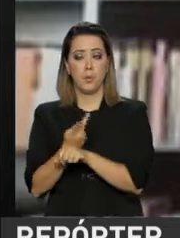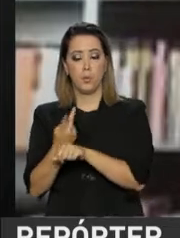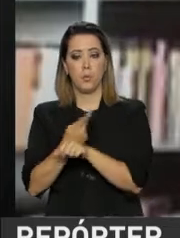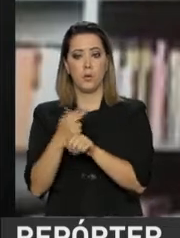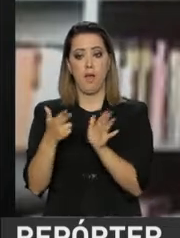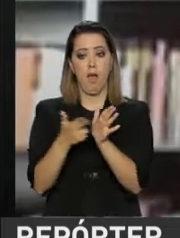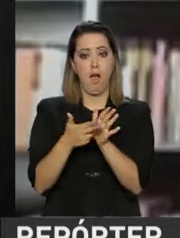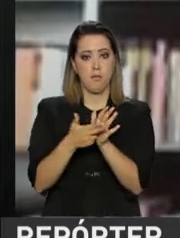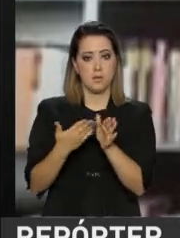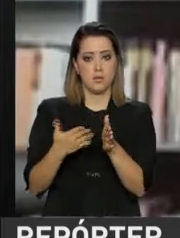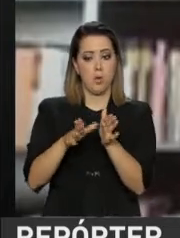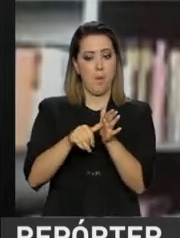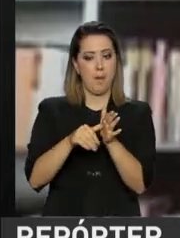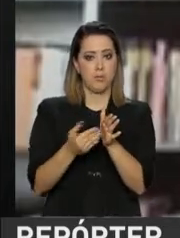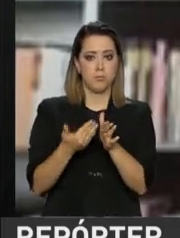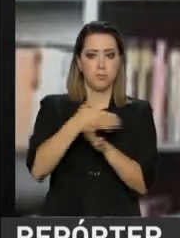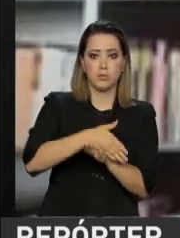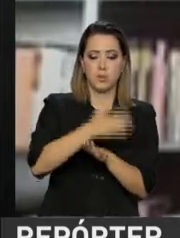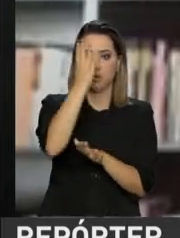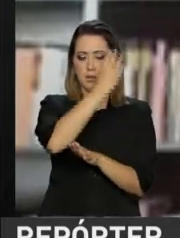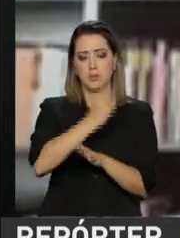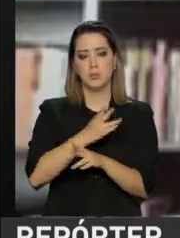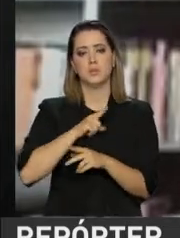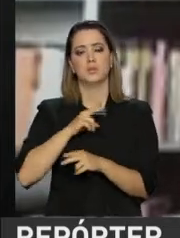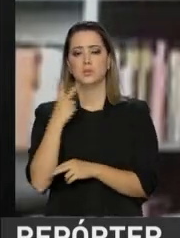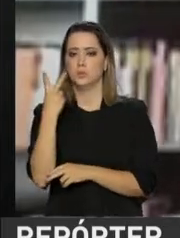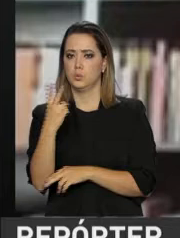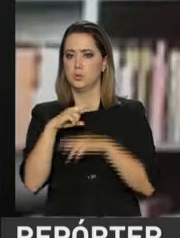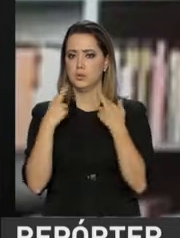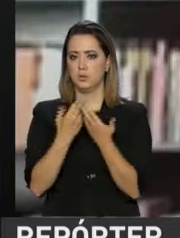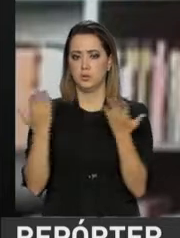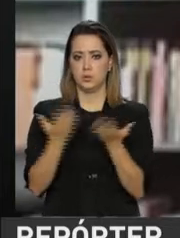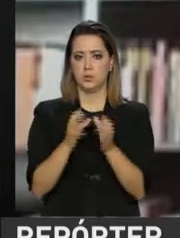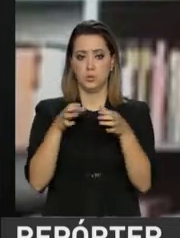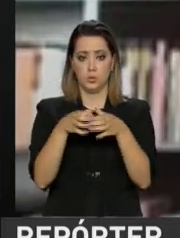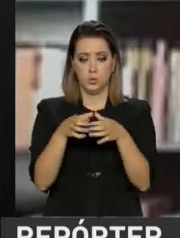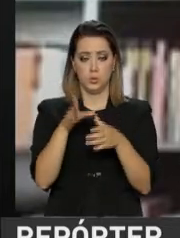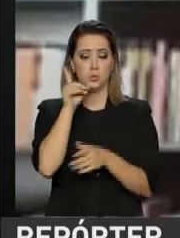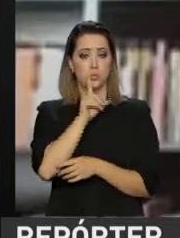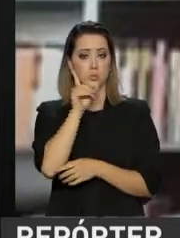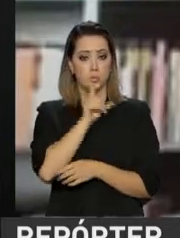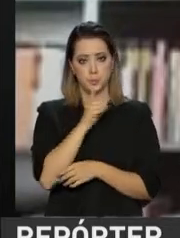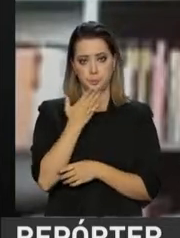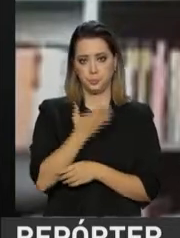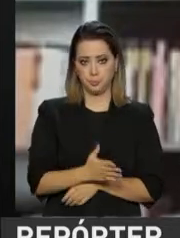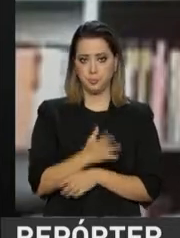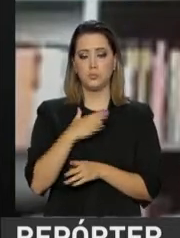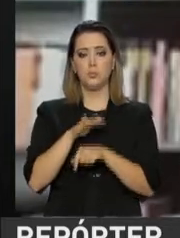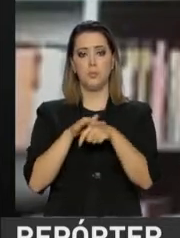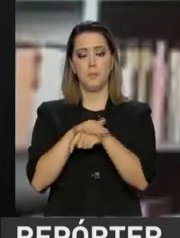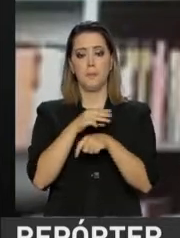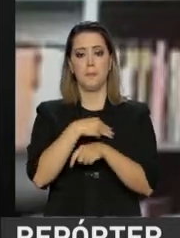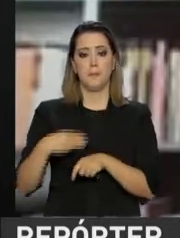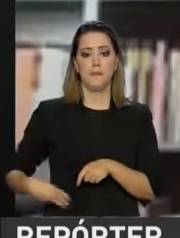e como você disse hoje ter essas duas reuniões então no departamento de estado e do departamento de justiça conversei acordo com o